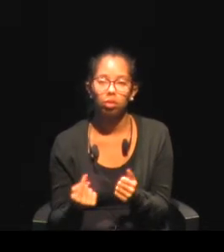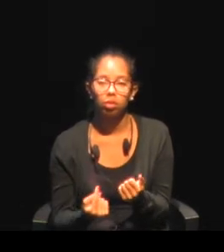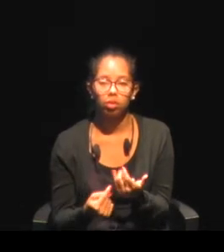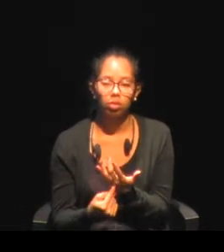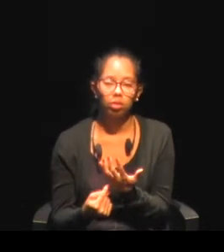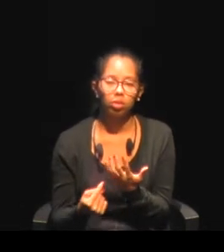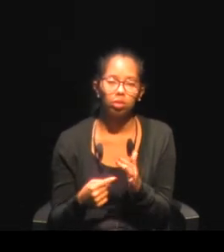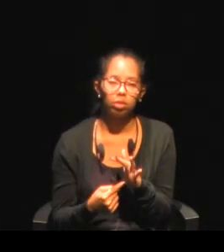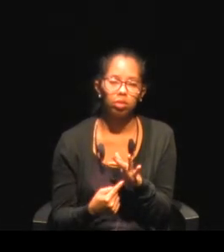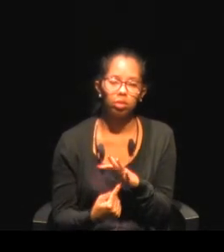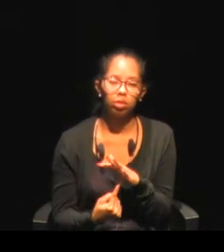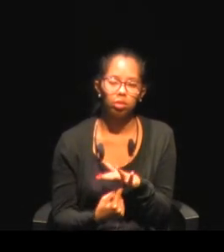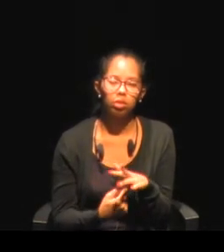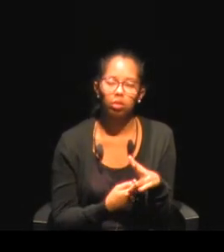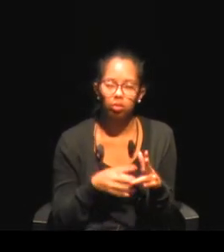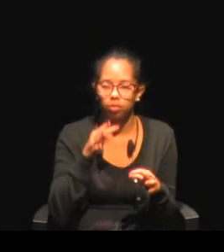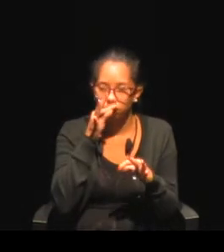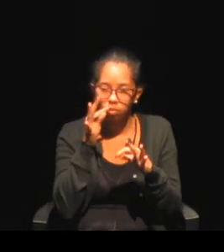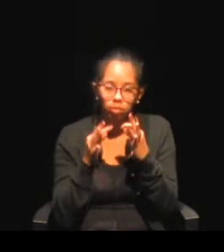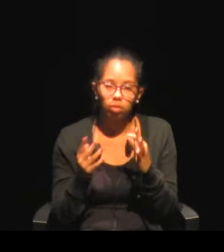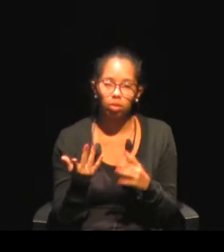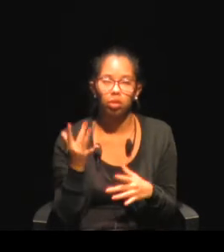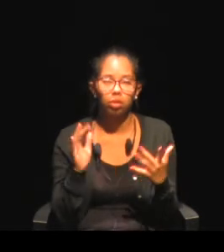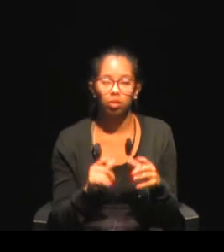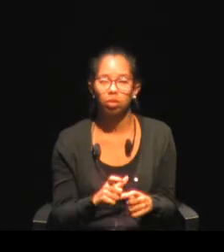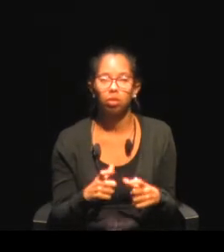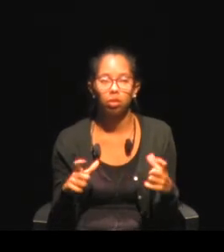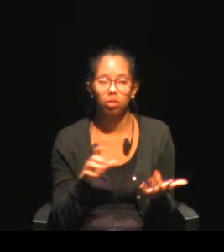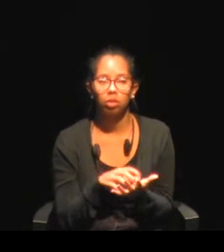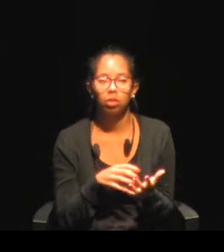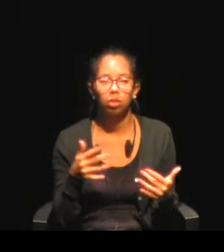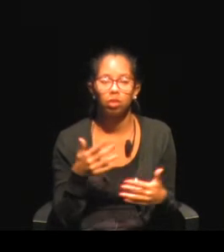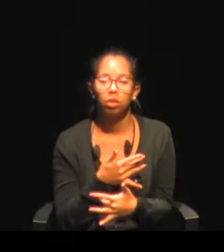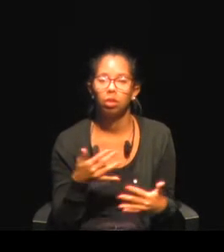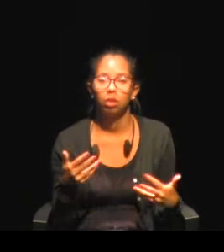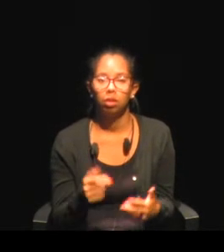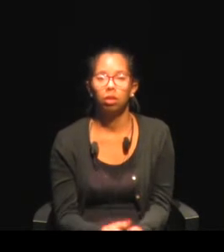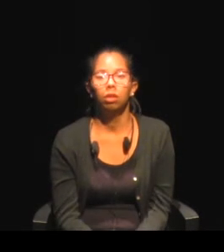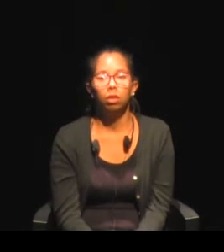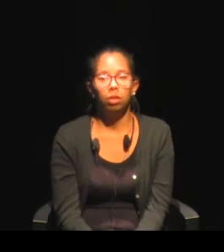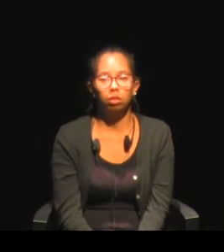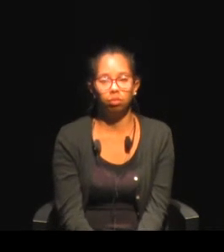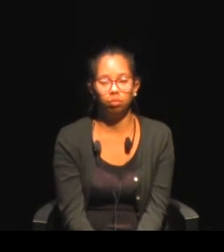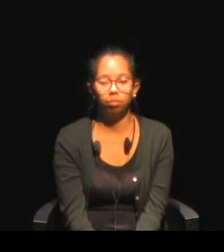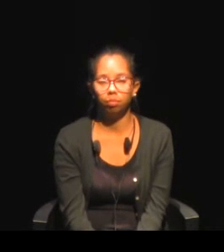jardim maior e diretamente ligado a esse novo centro da cidade.